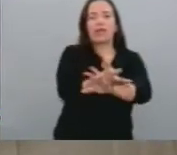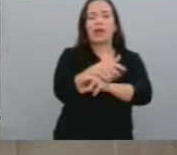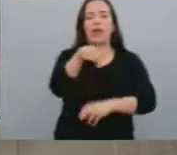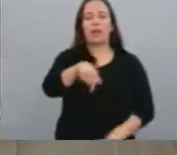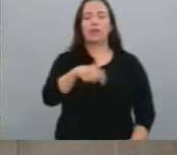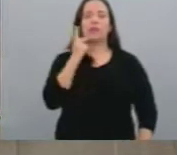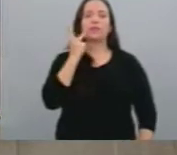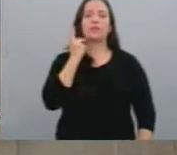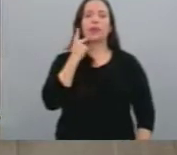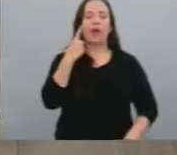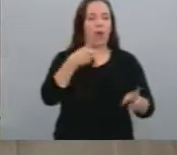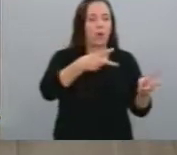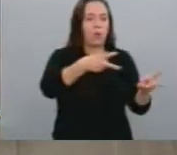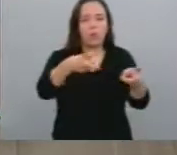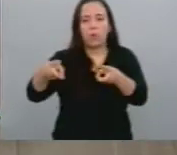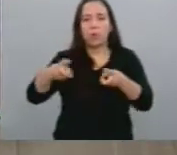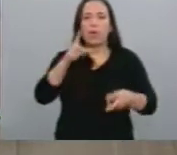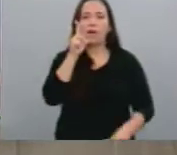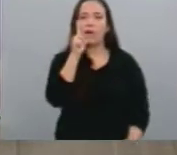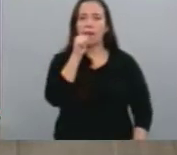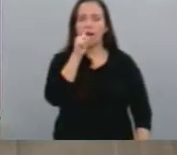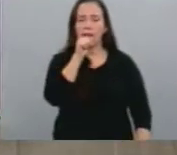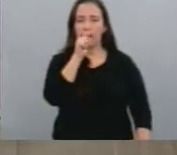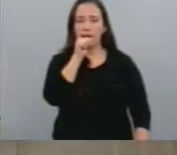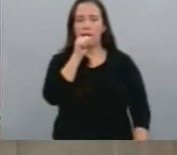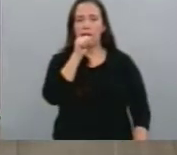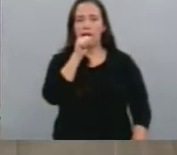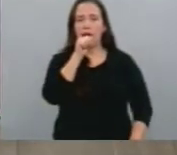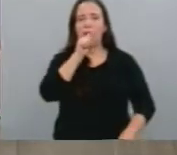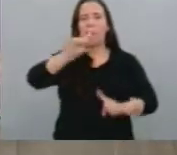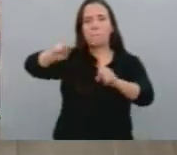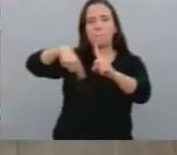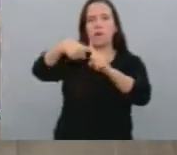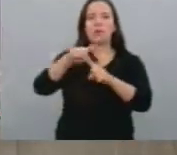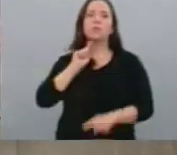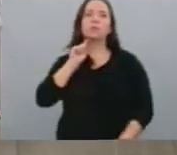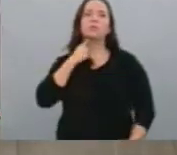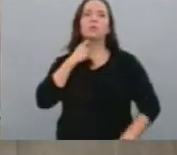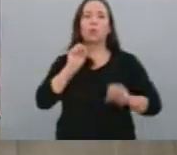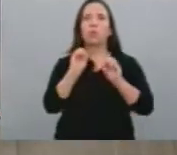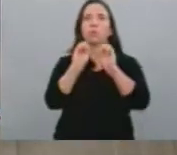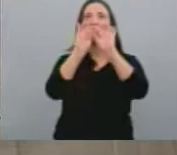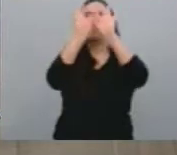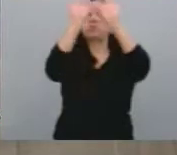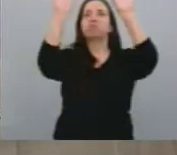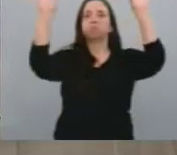vai consumir muita água, emitir gases do efeito estufa, portanto, vai